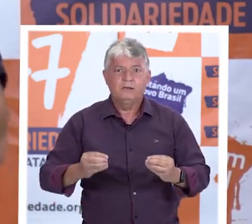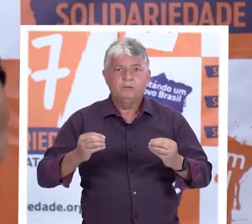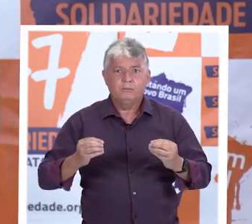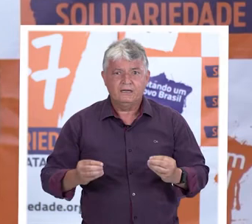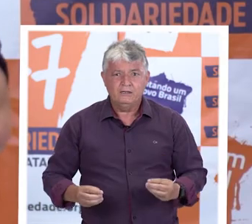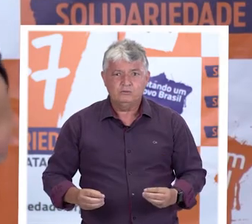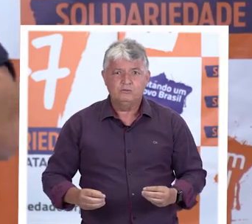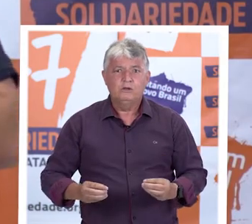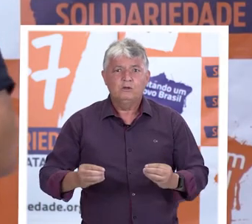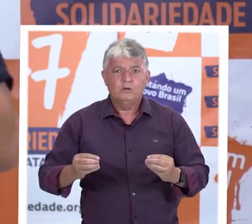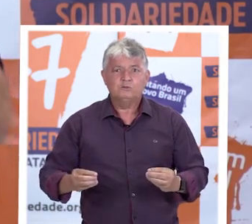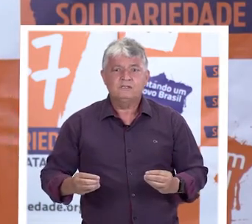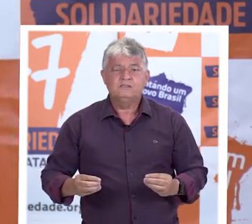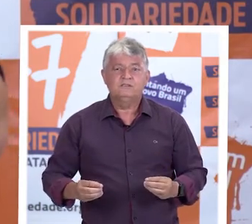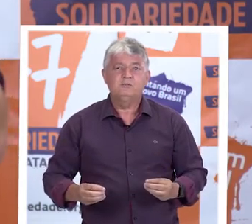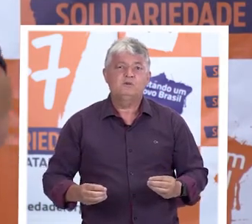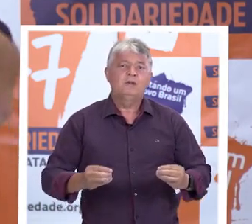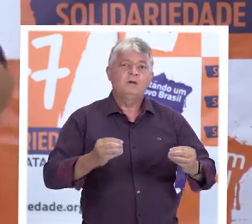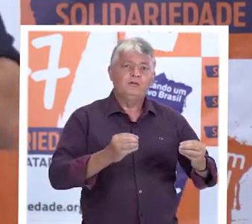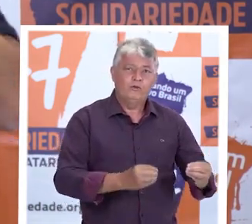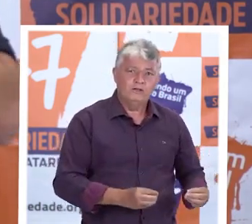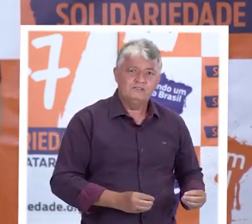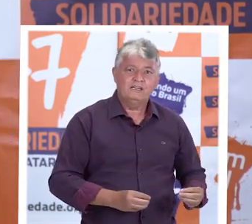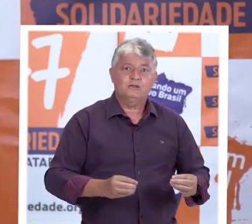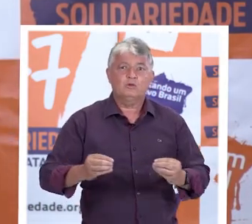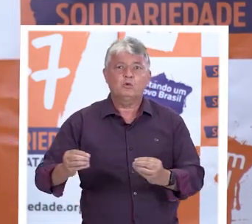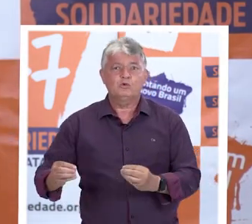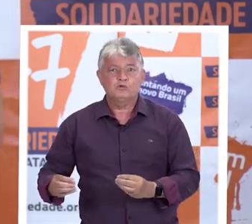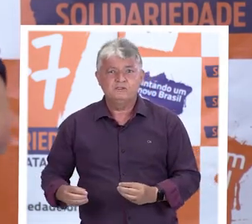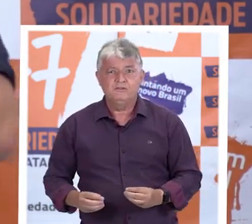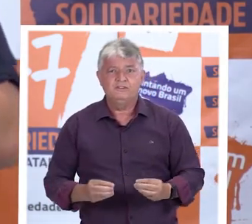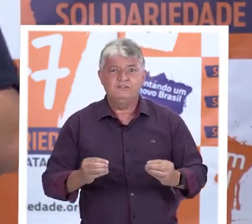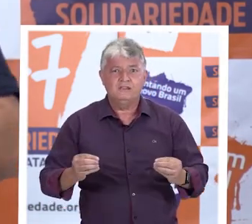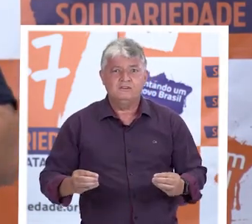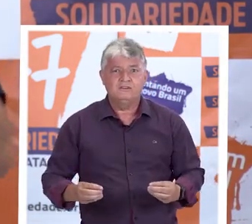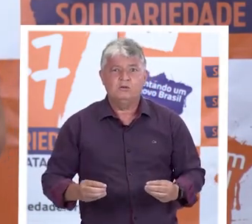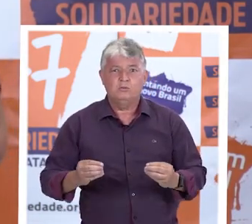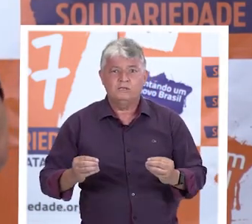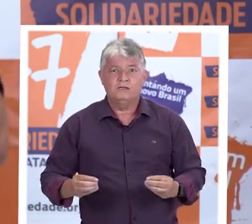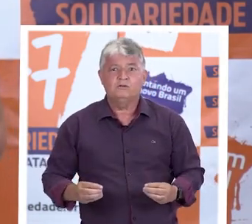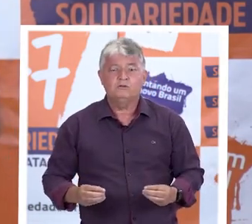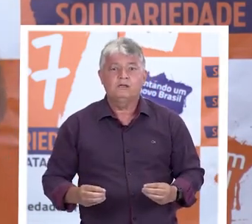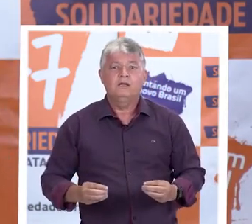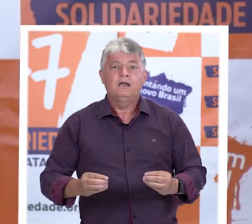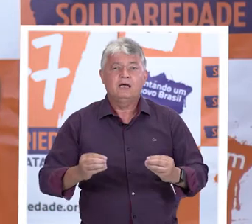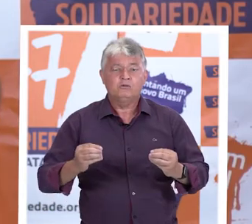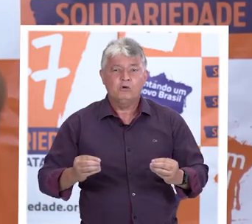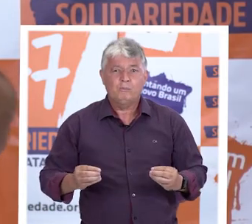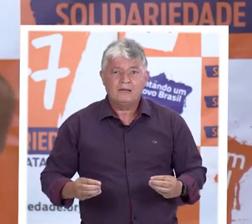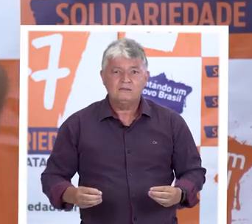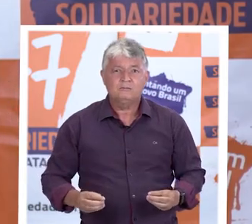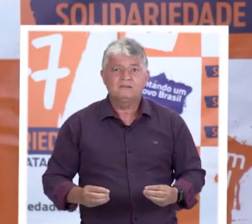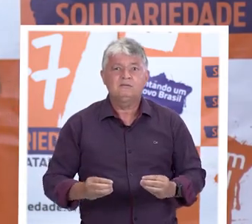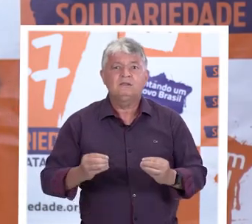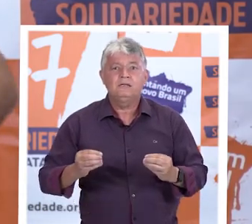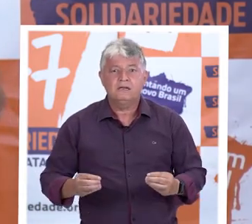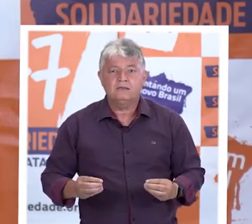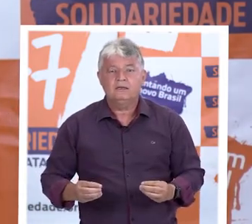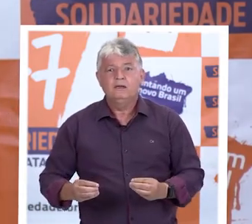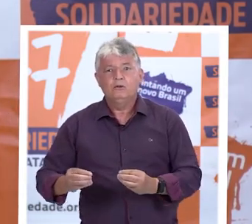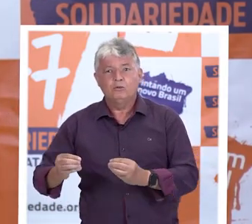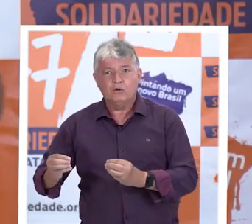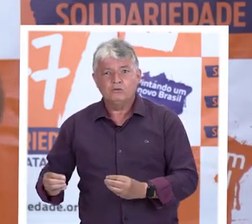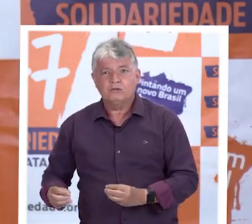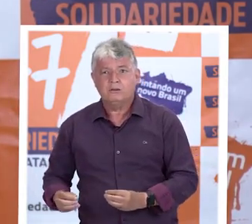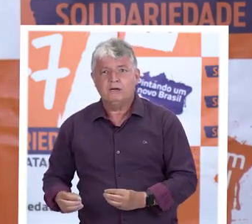Libras. Para isso, nós precisamos fornecer a todos os deficientes da comunidade surda a sua participação